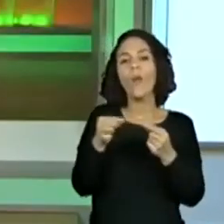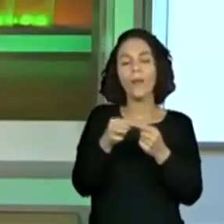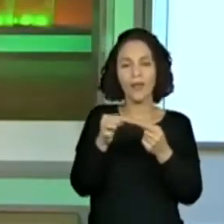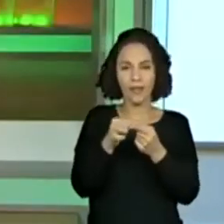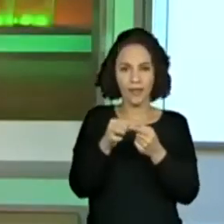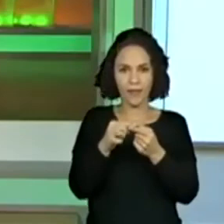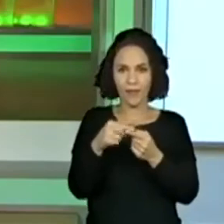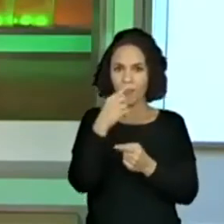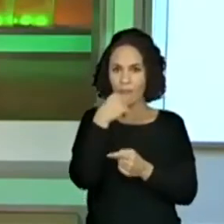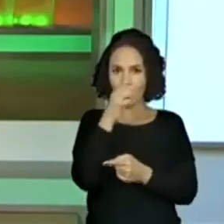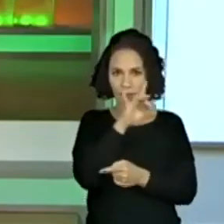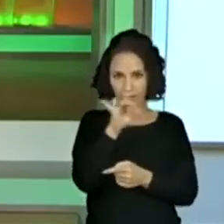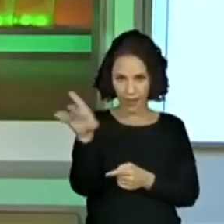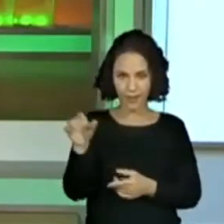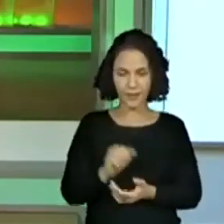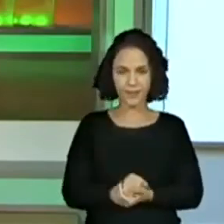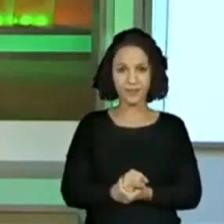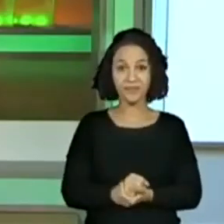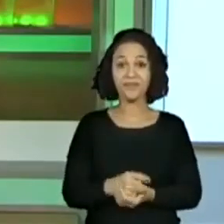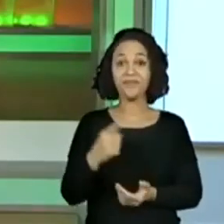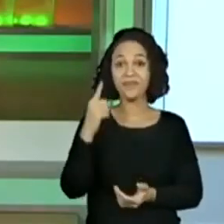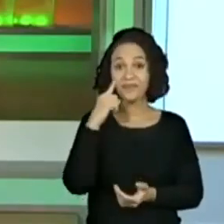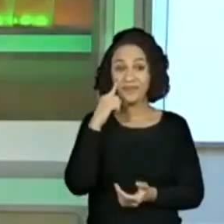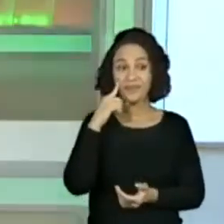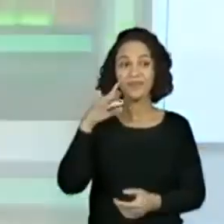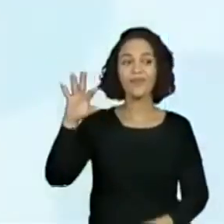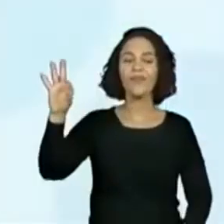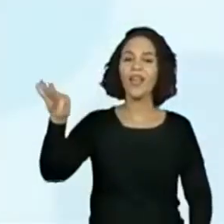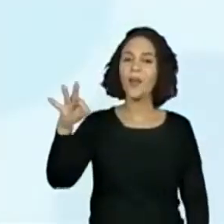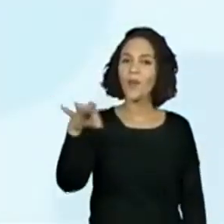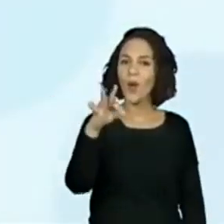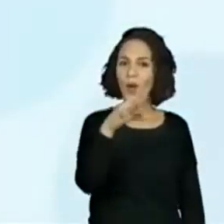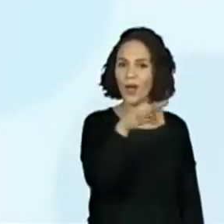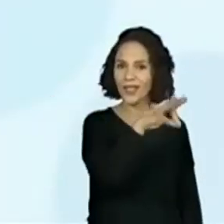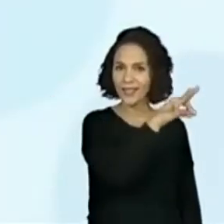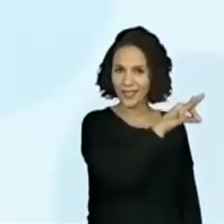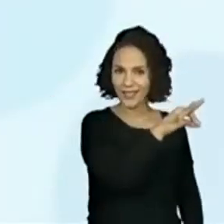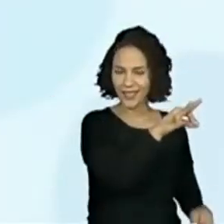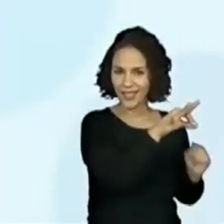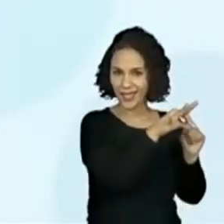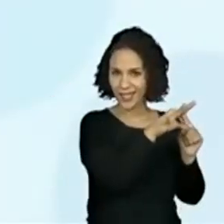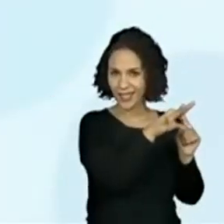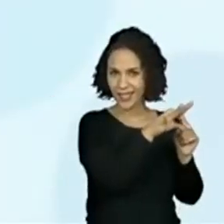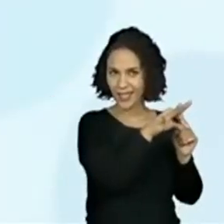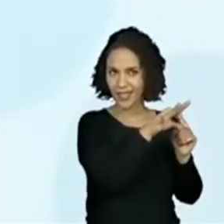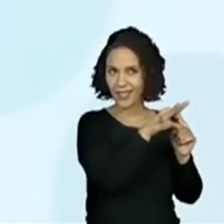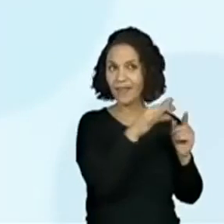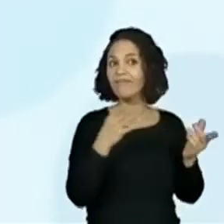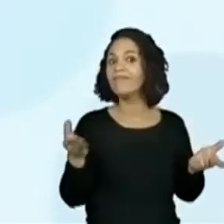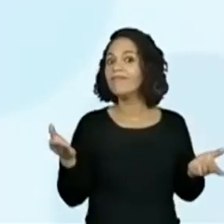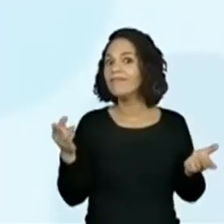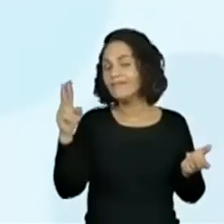inseto. A mosca, de acordo com o que a gente conversou, ela tem o aparelho bucal